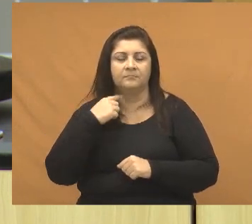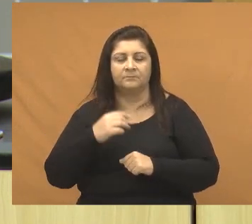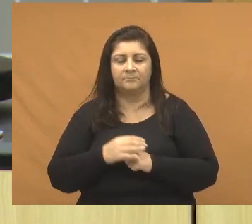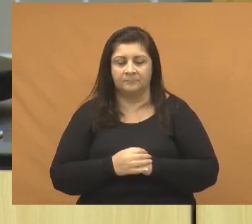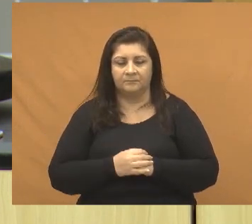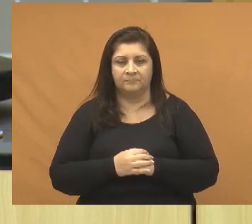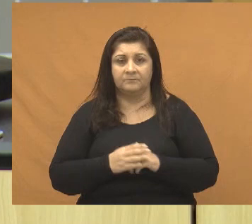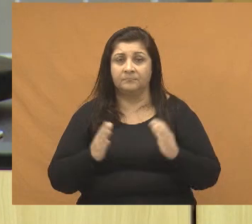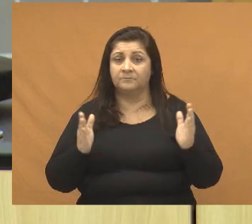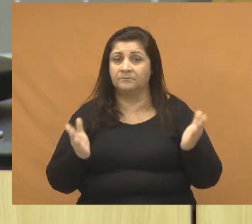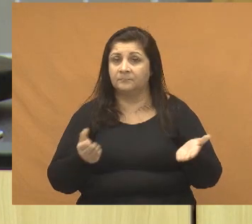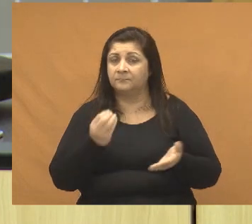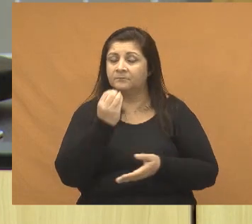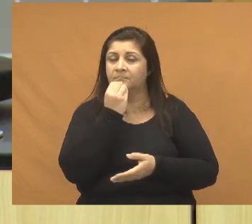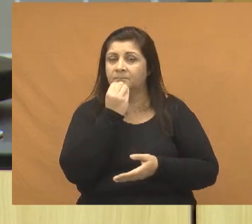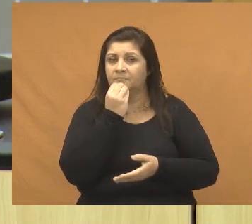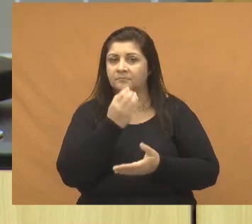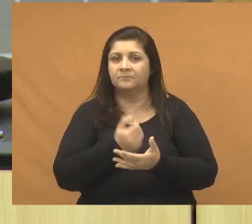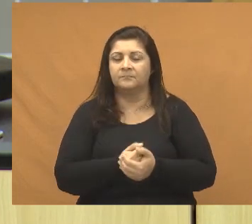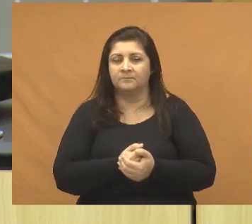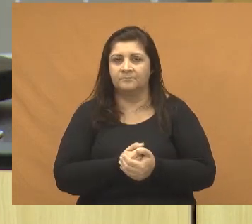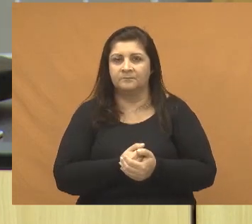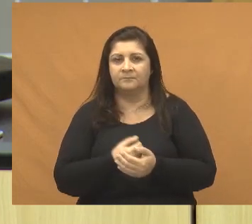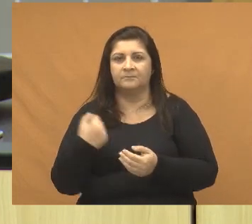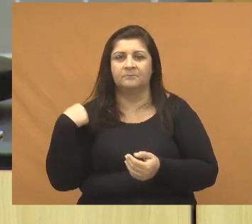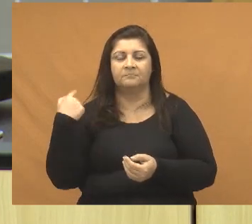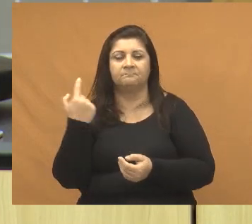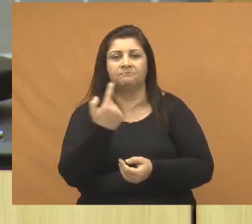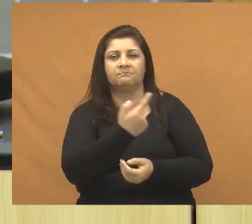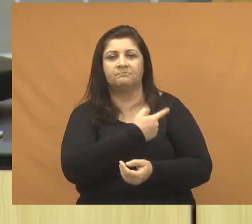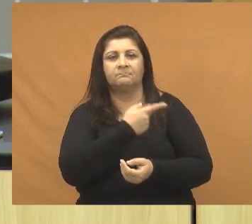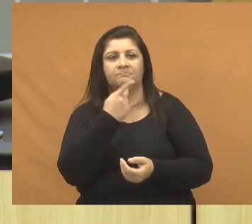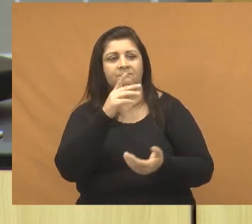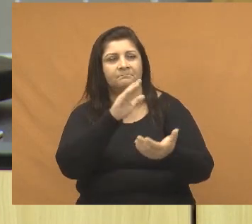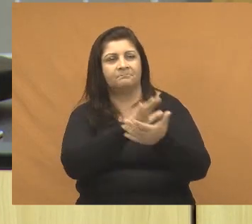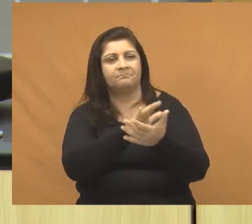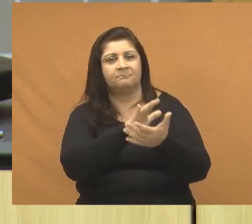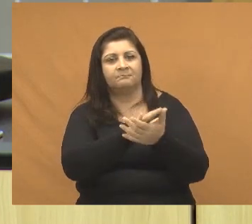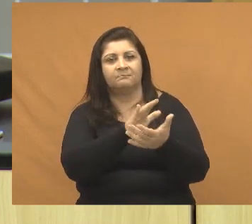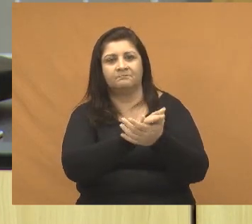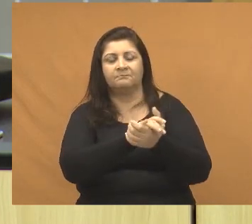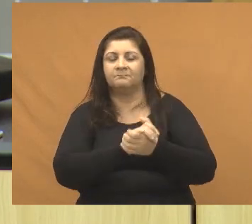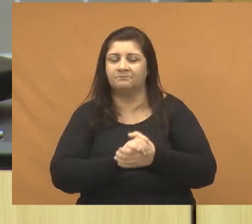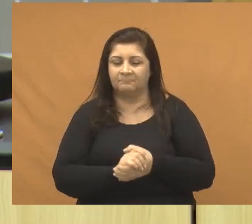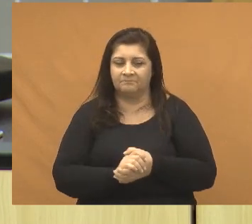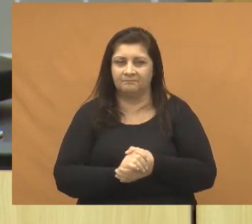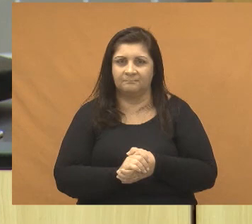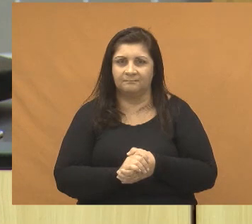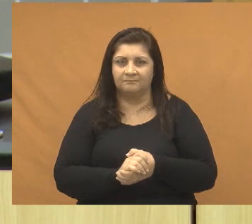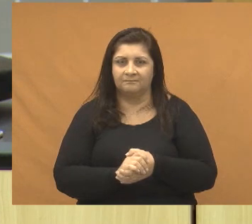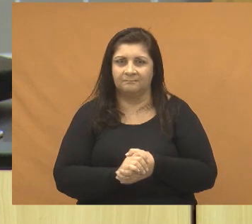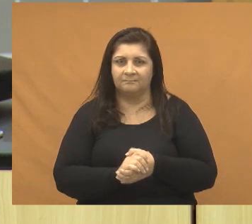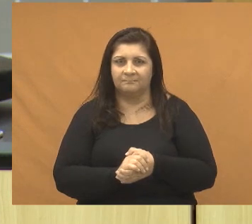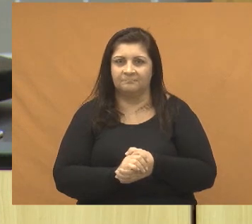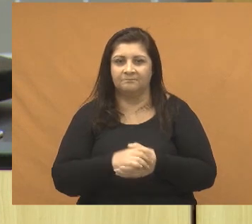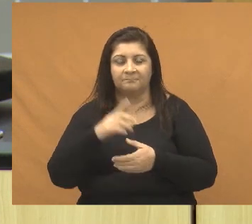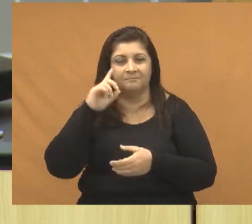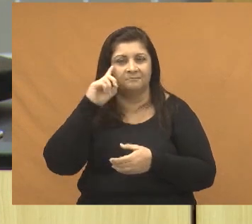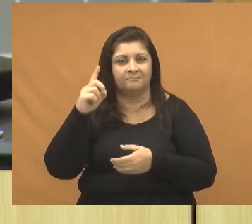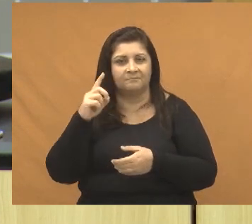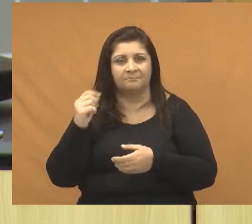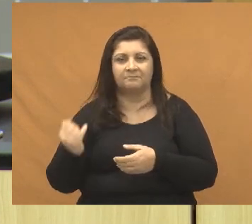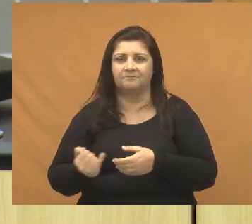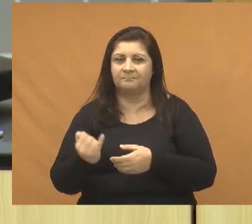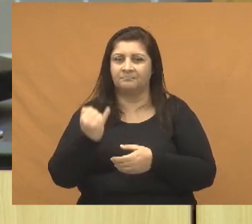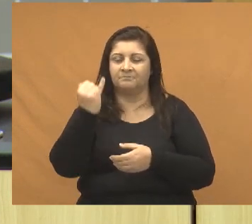Nesta oportunidade, então, consignamos nossos mais sinceros cumprimentos pelo transcurso da